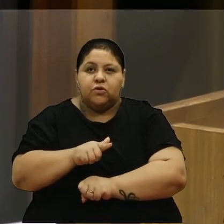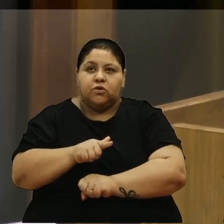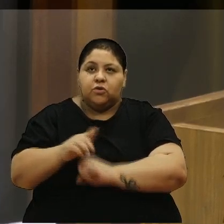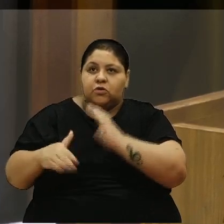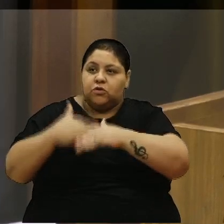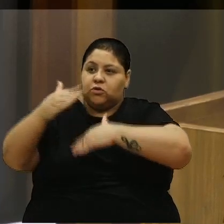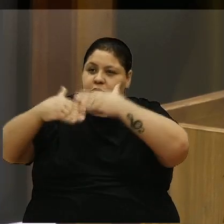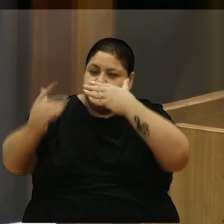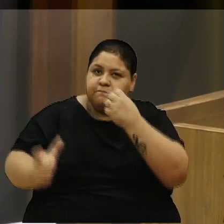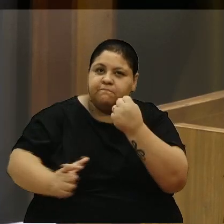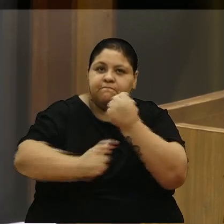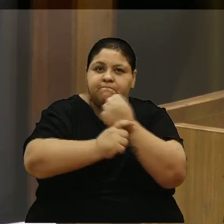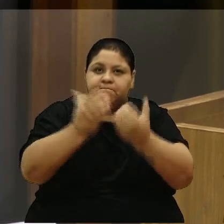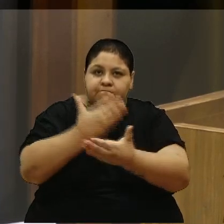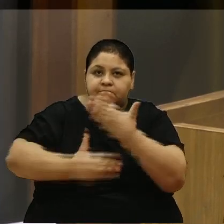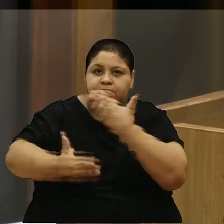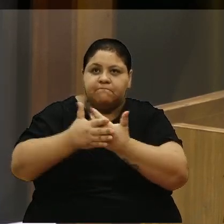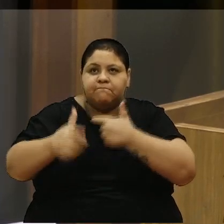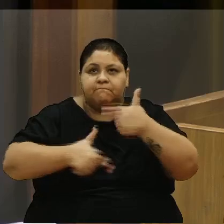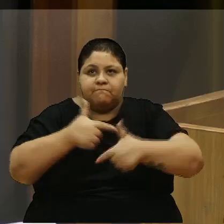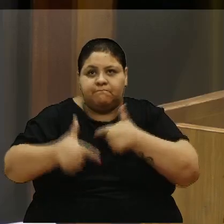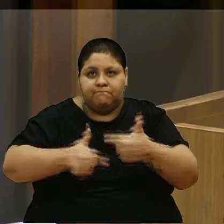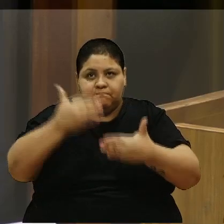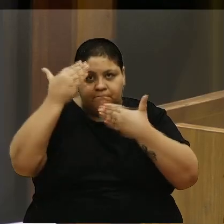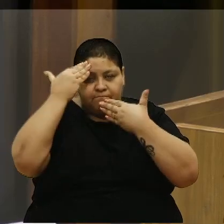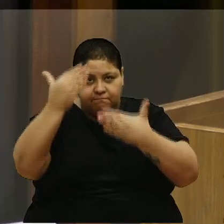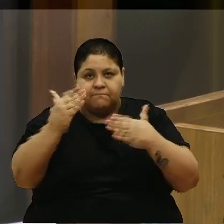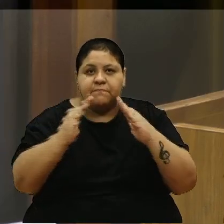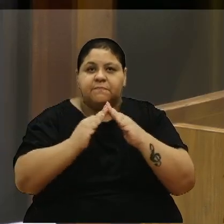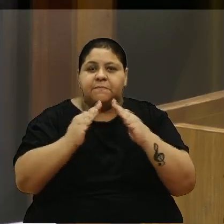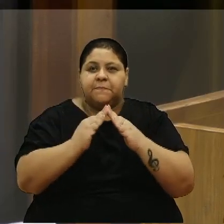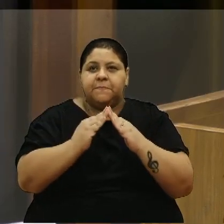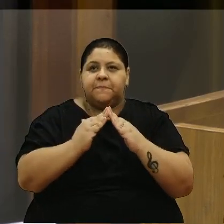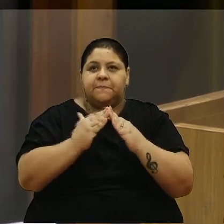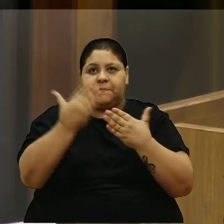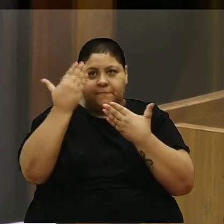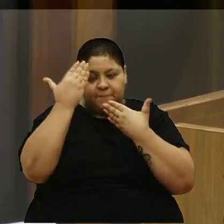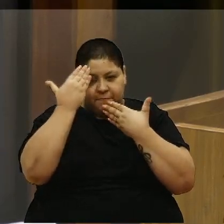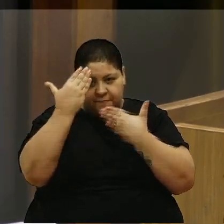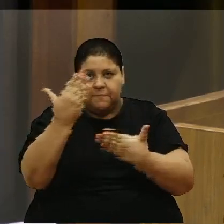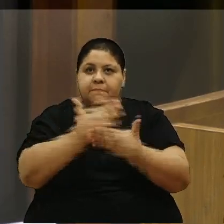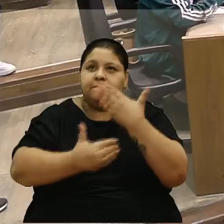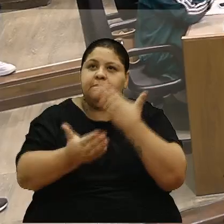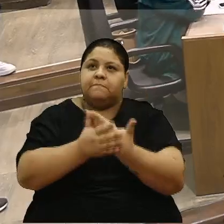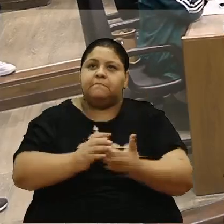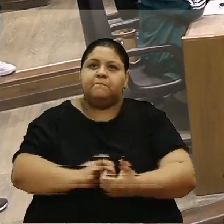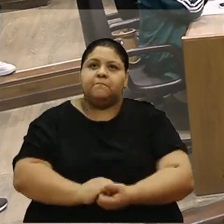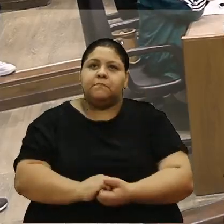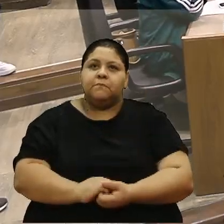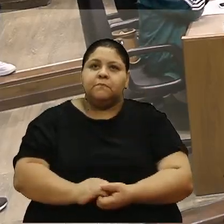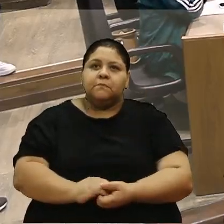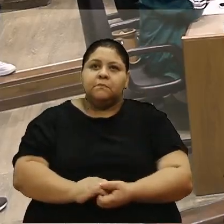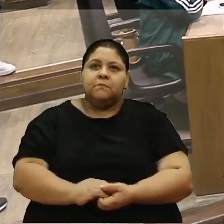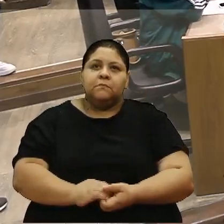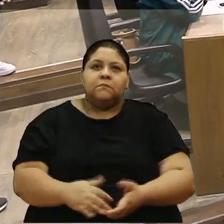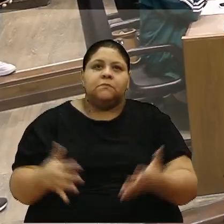na segurança, em todas as condições de trabalho. Obrigado à casa e agradeço a todos.